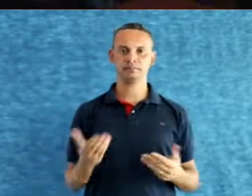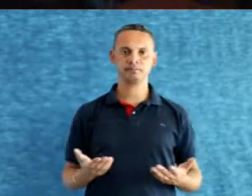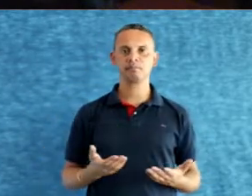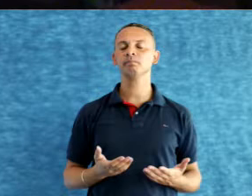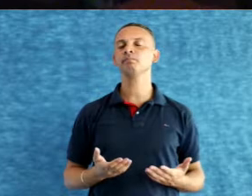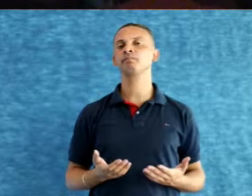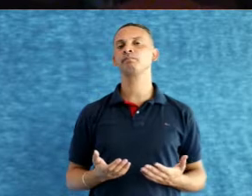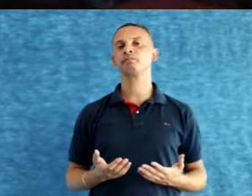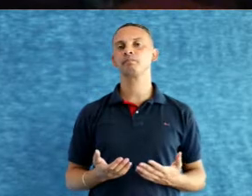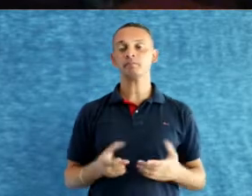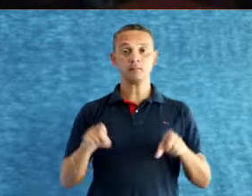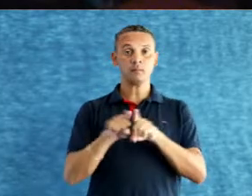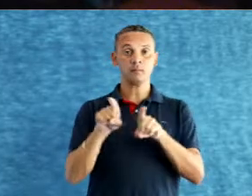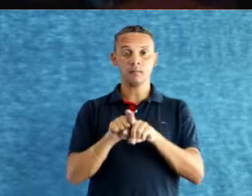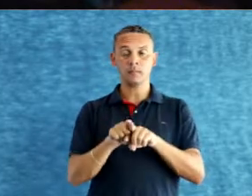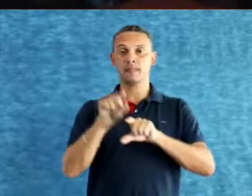Diga.